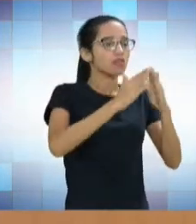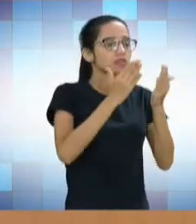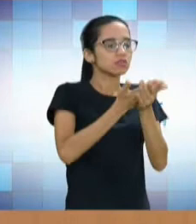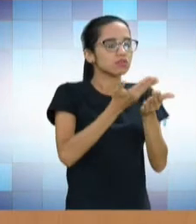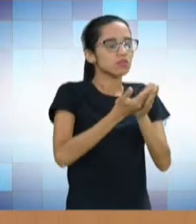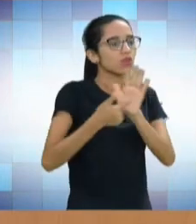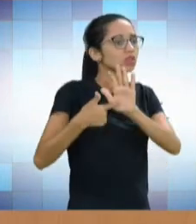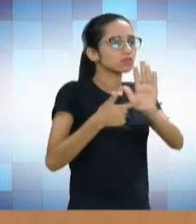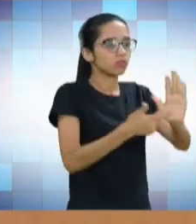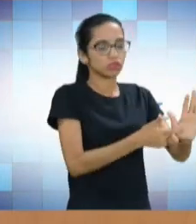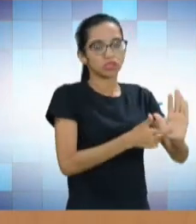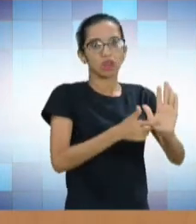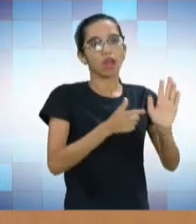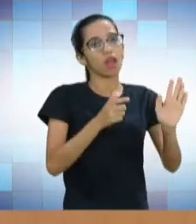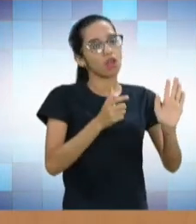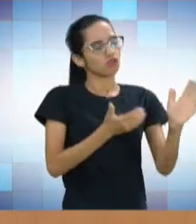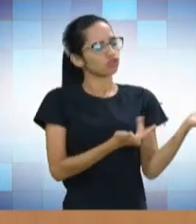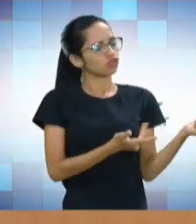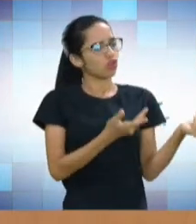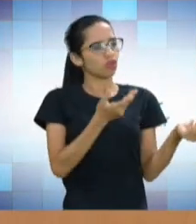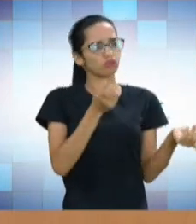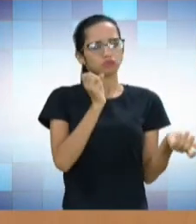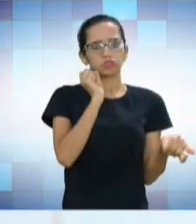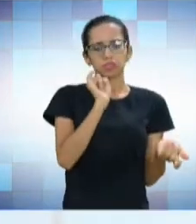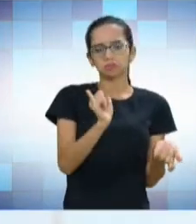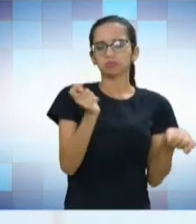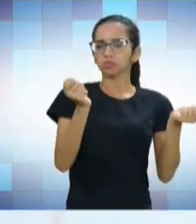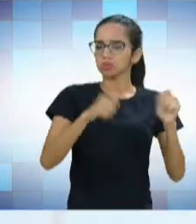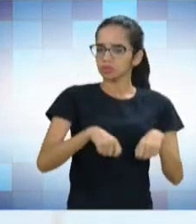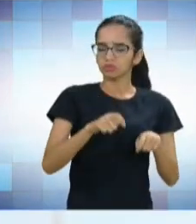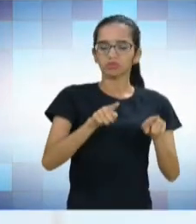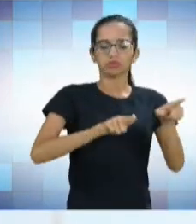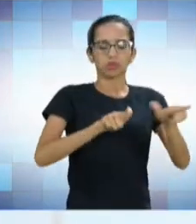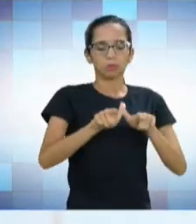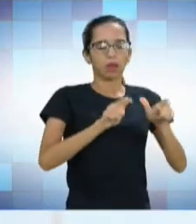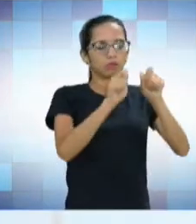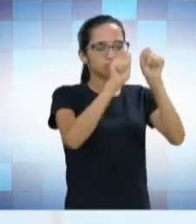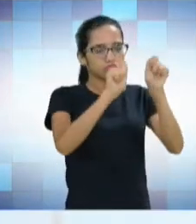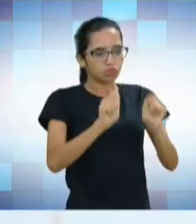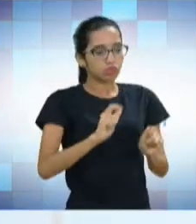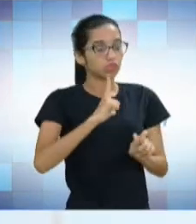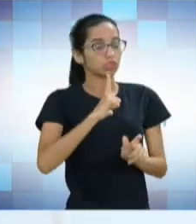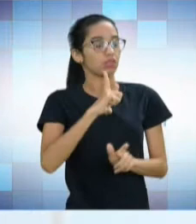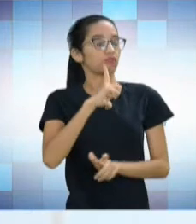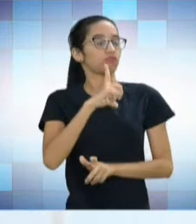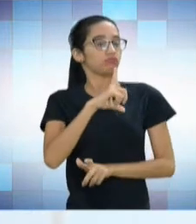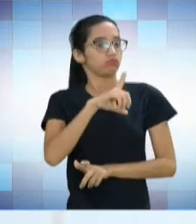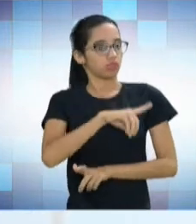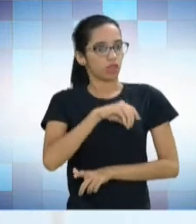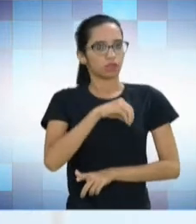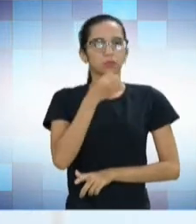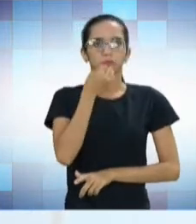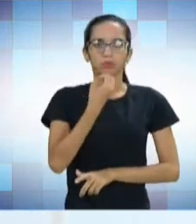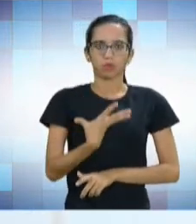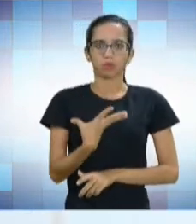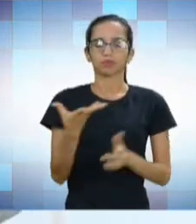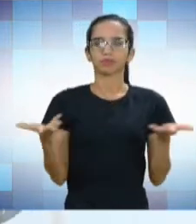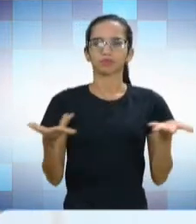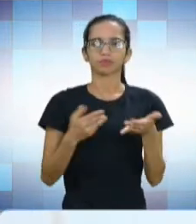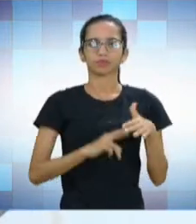e mostrar para os jovens essa possibilidade dele ser um artesão na área de madeira e ganhar muito dinheiro com isso